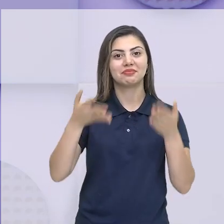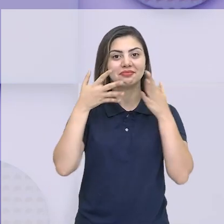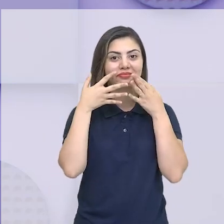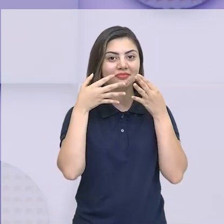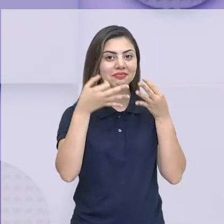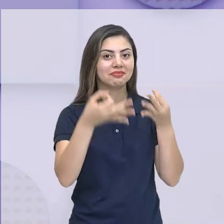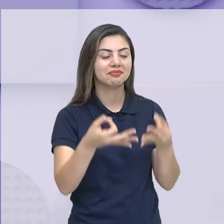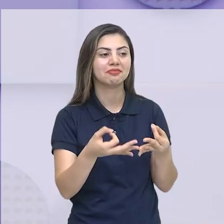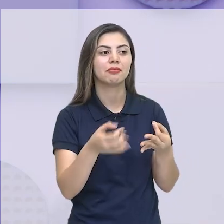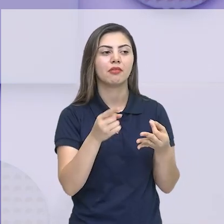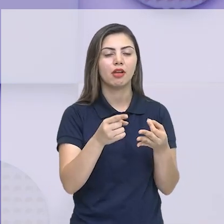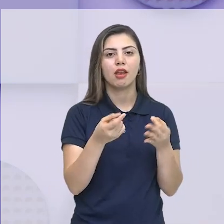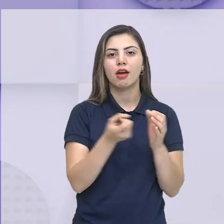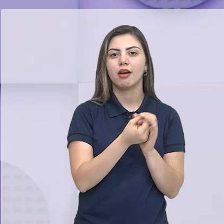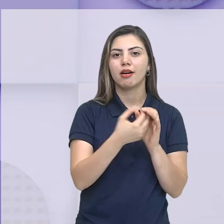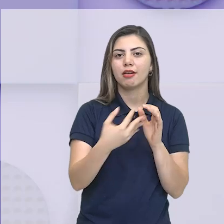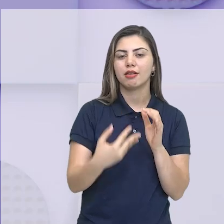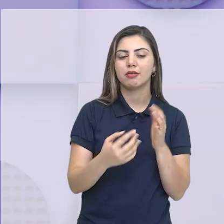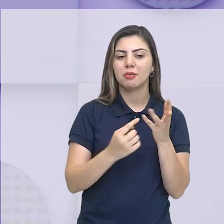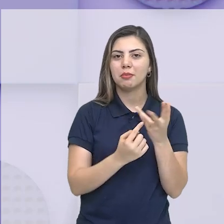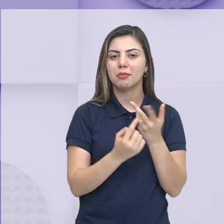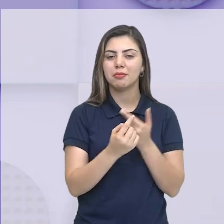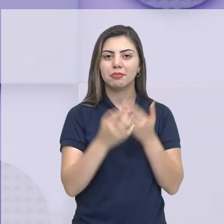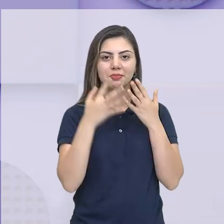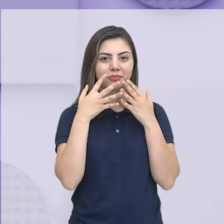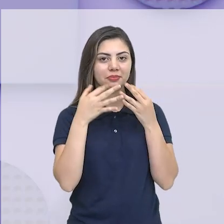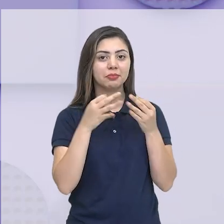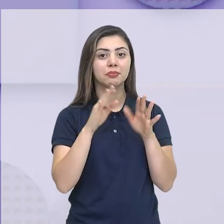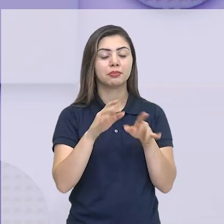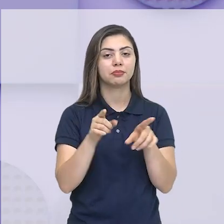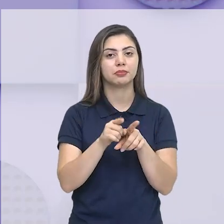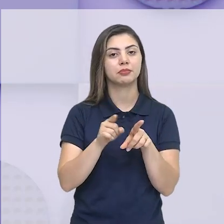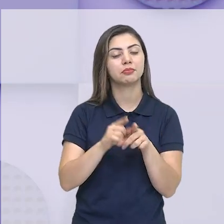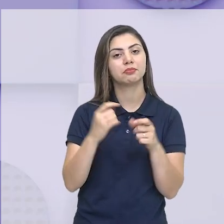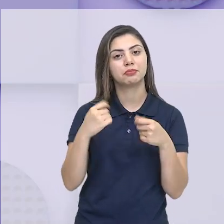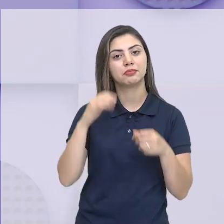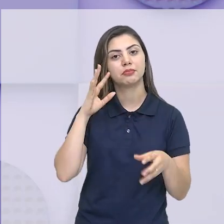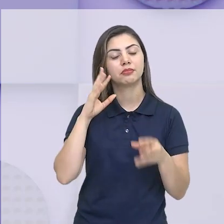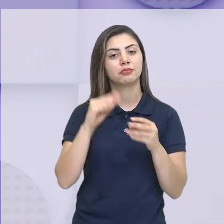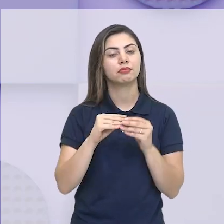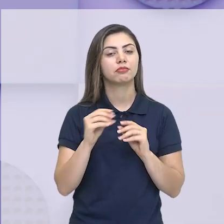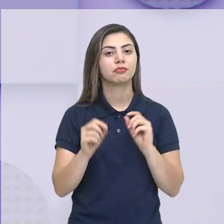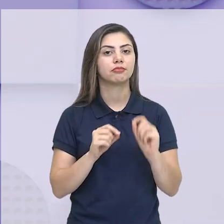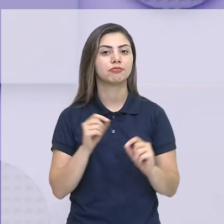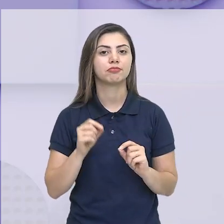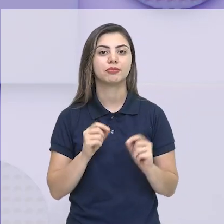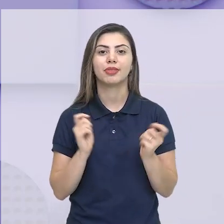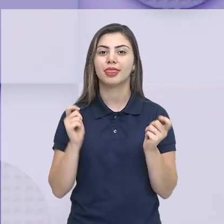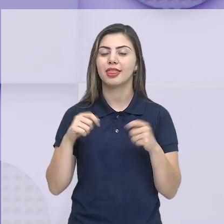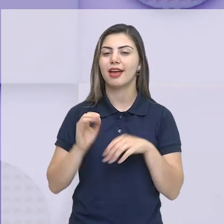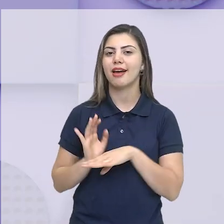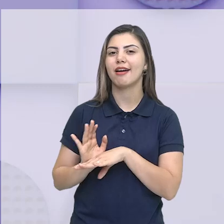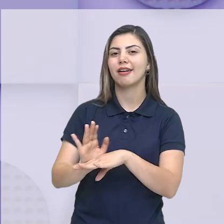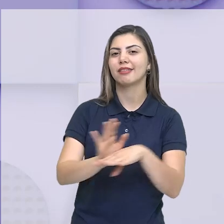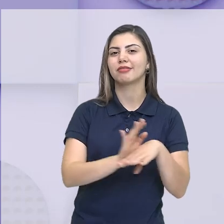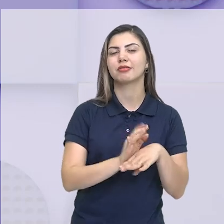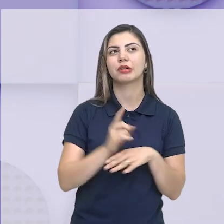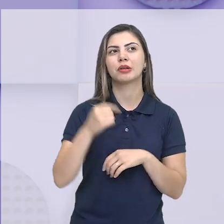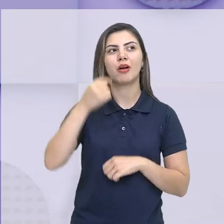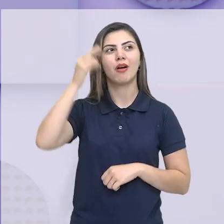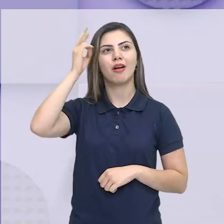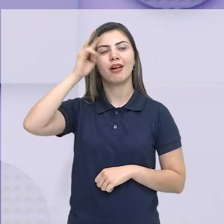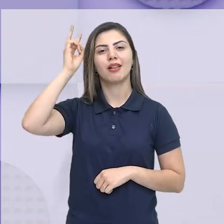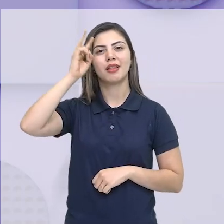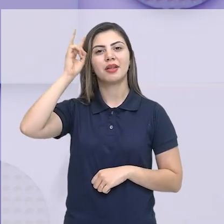para cada ponto, com muita atenção, e ao mesmo tempo entender que isso ajuda a resgatar a